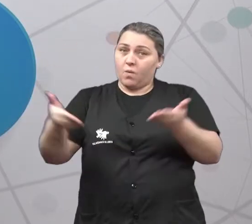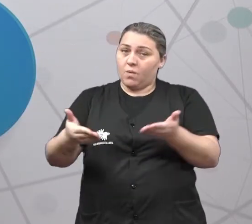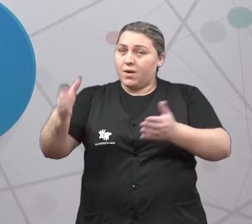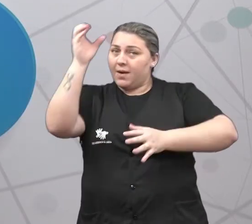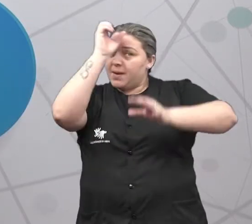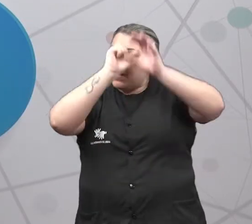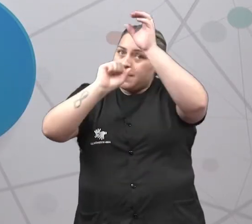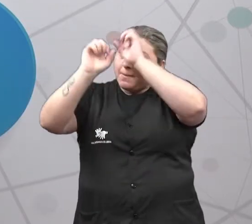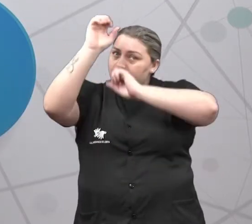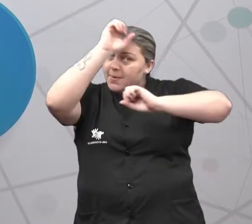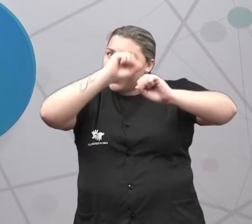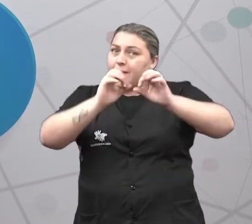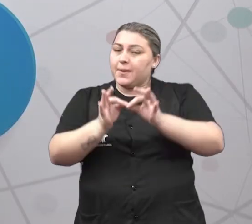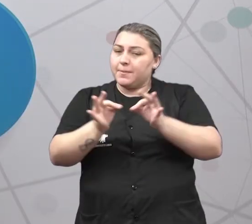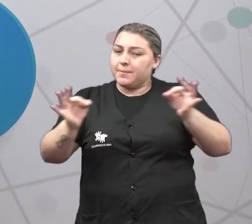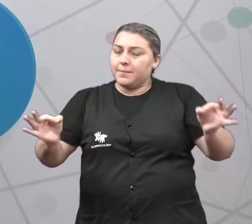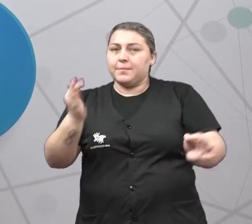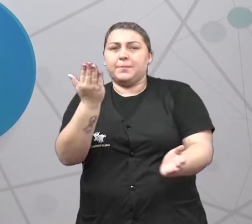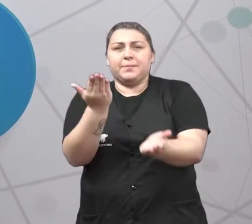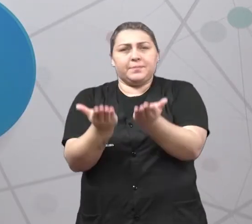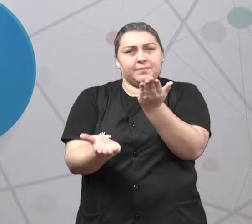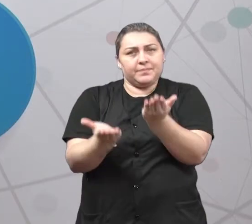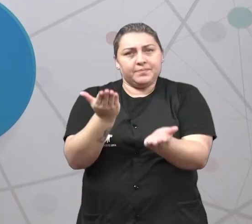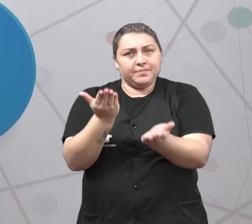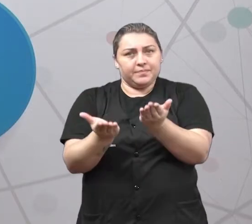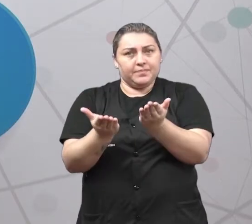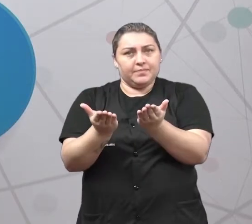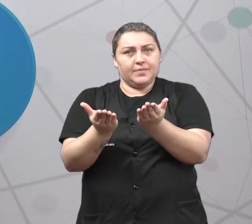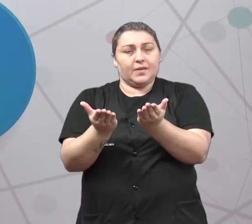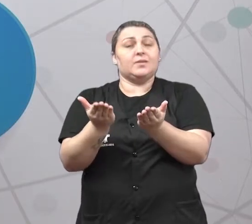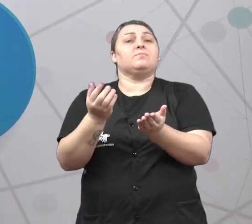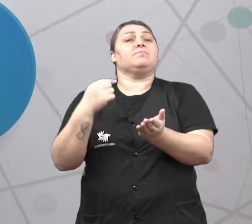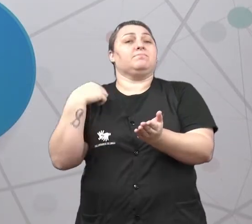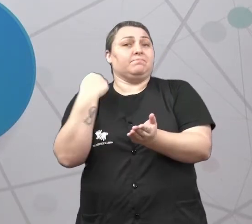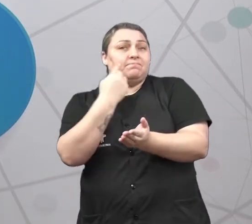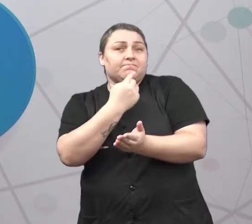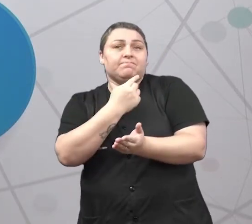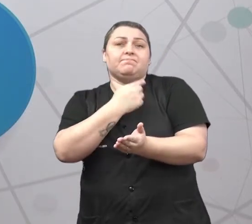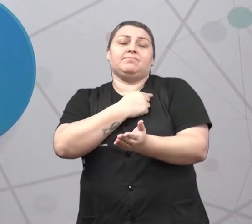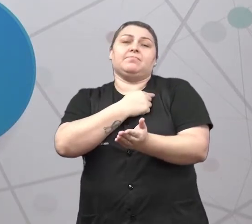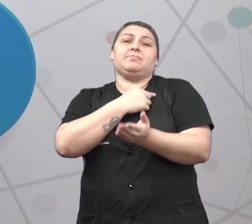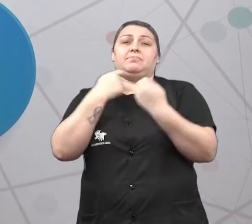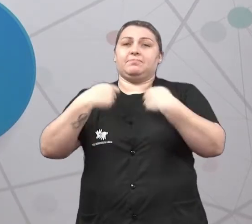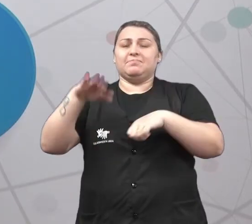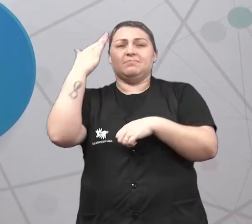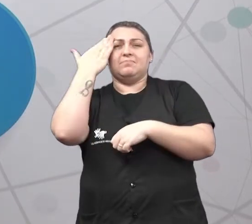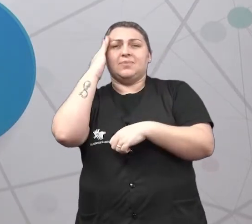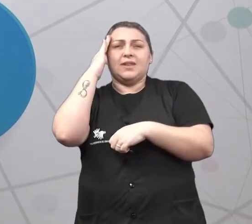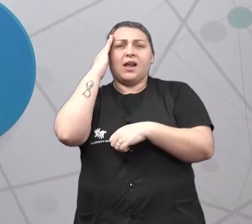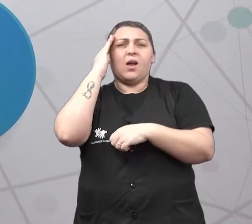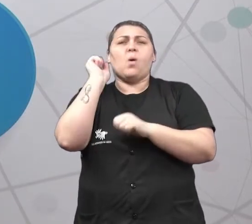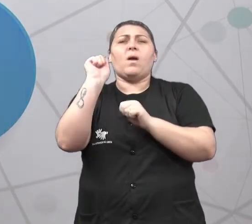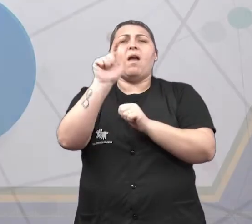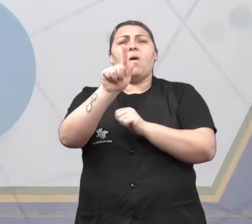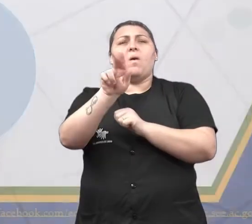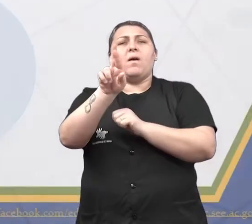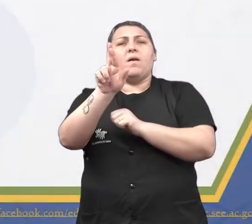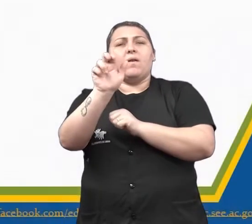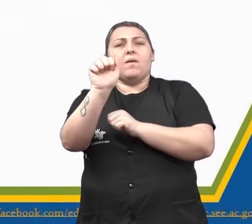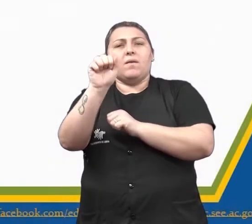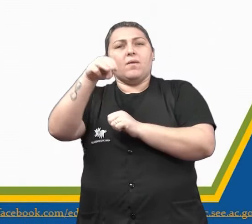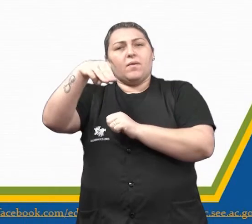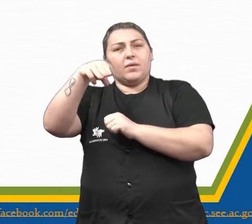medidas de massa. Para nós medirmos a massa, nós precisamos entender o grama.